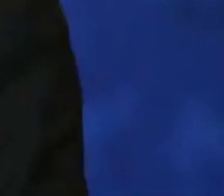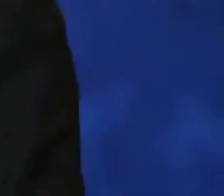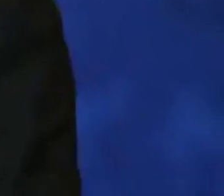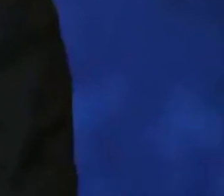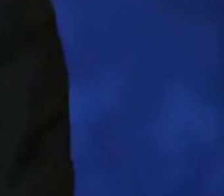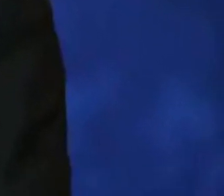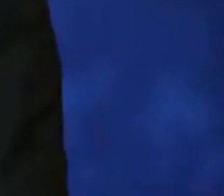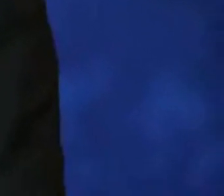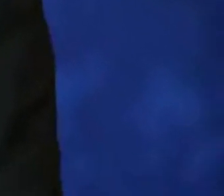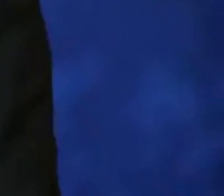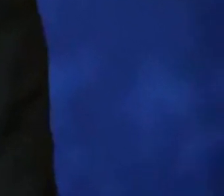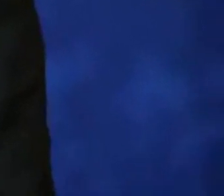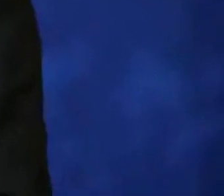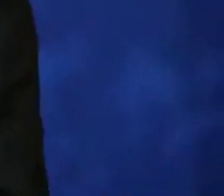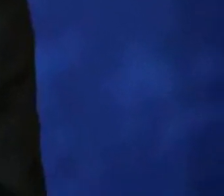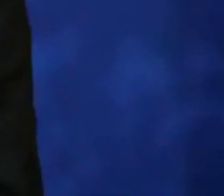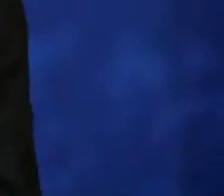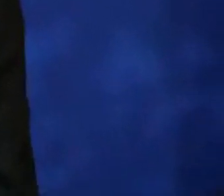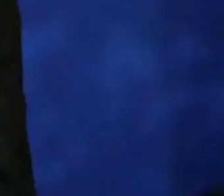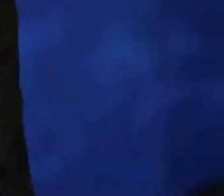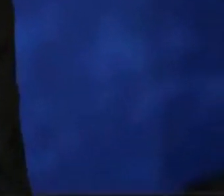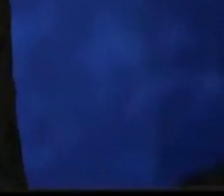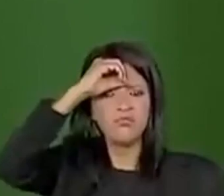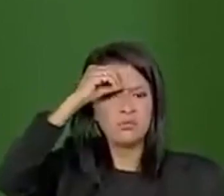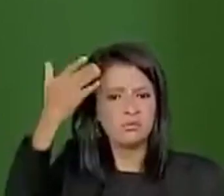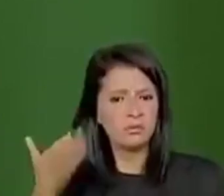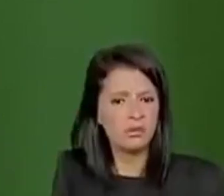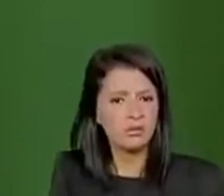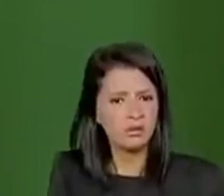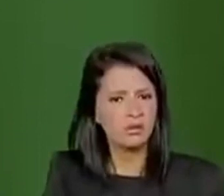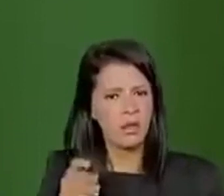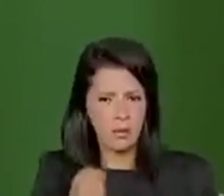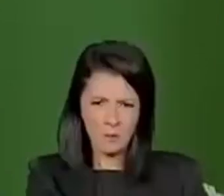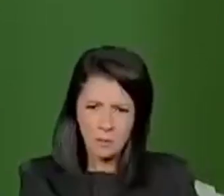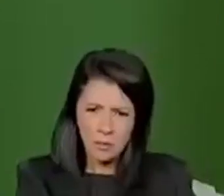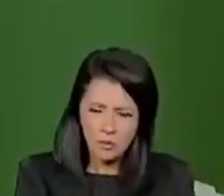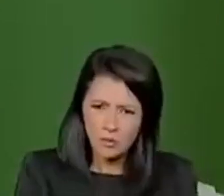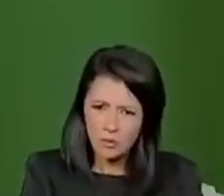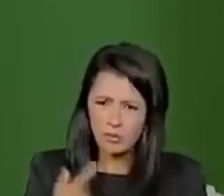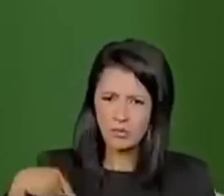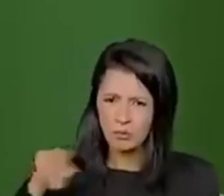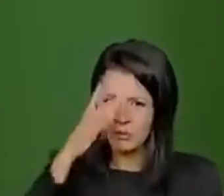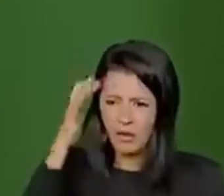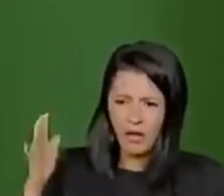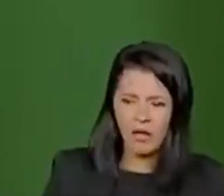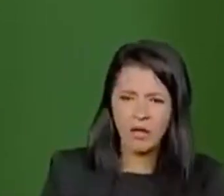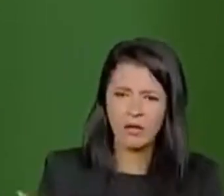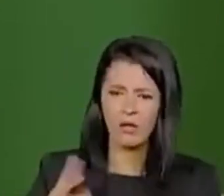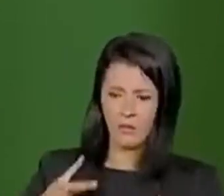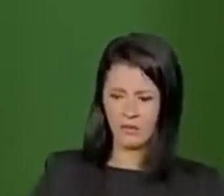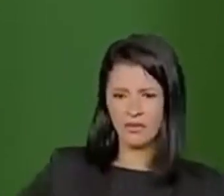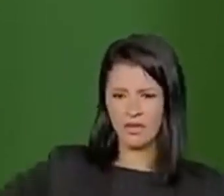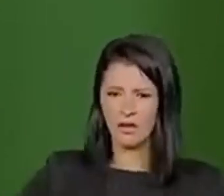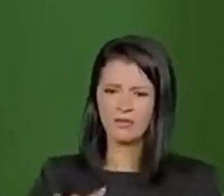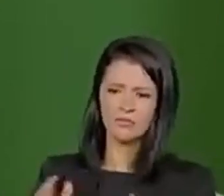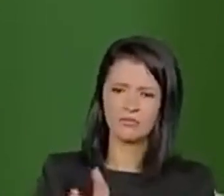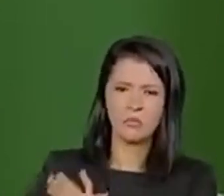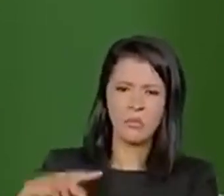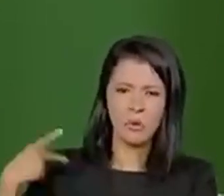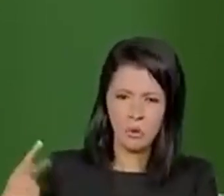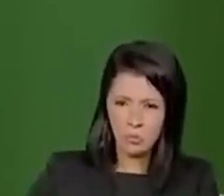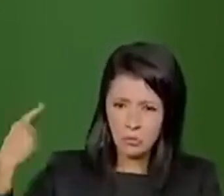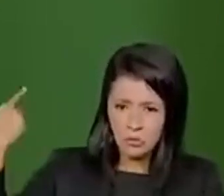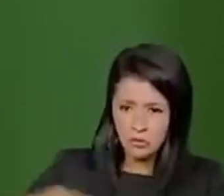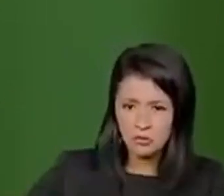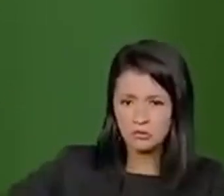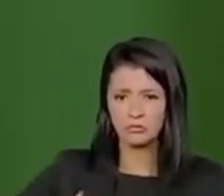que as autoridades israelenses considerassem que Lula não seja bem-vindo em Israel ocorreu neste fim de semana, quando o presidente